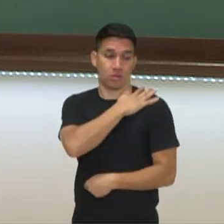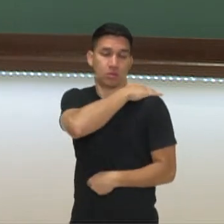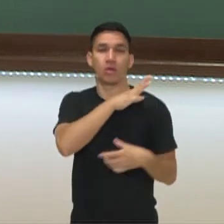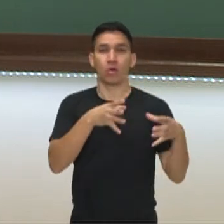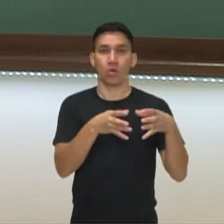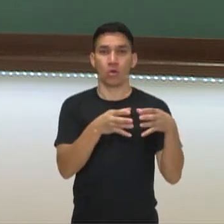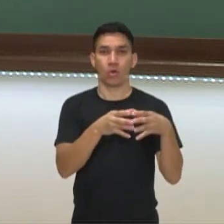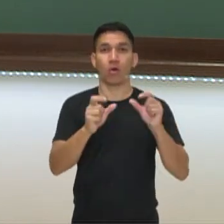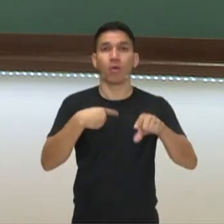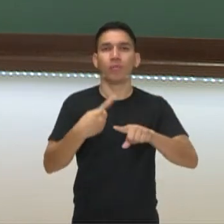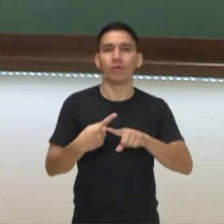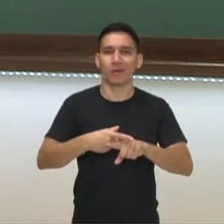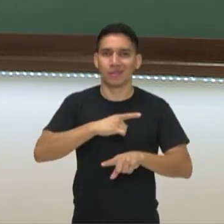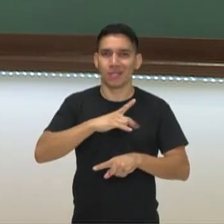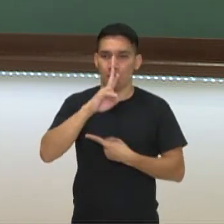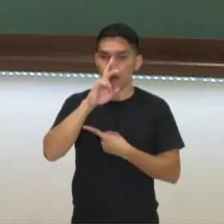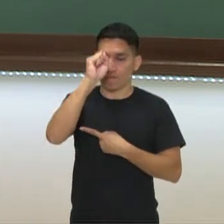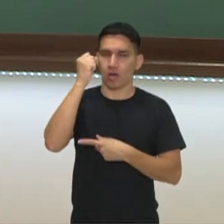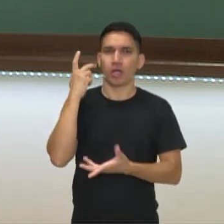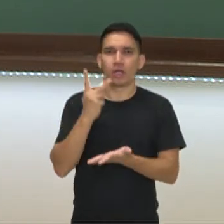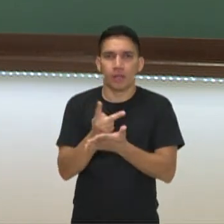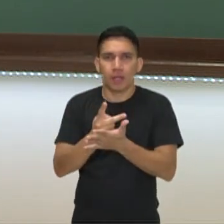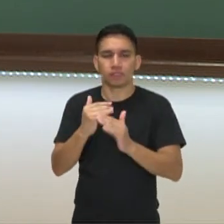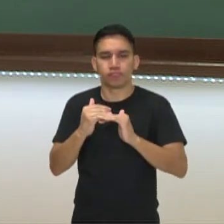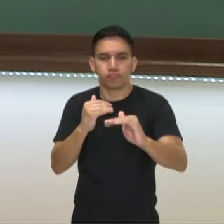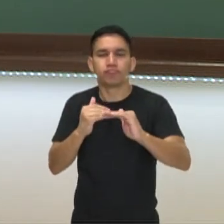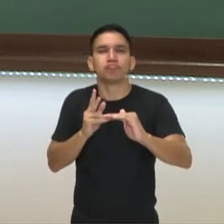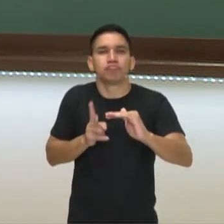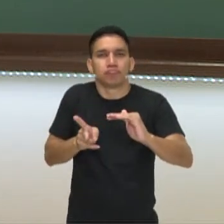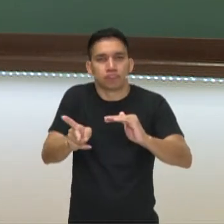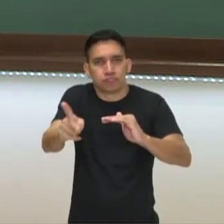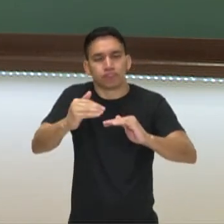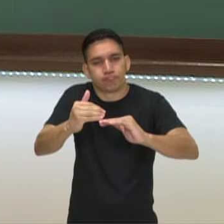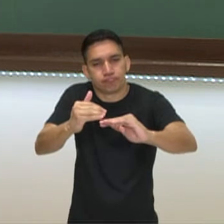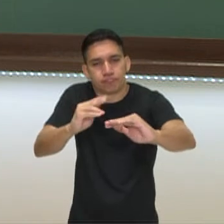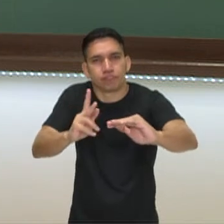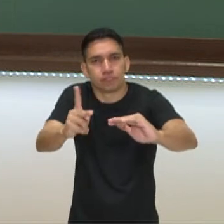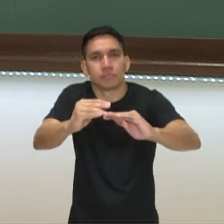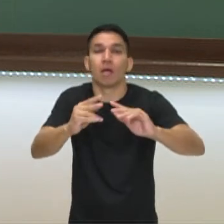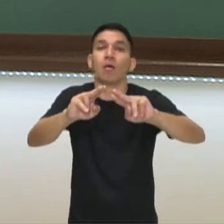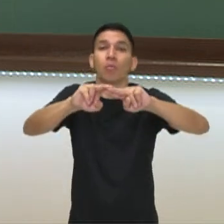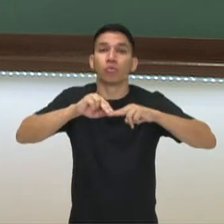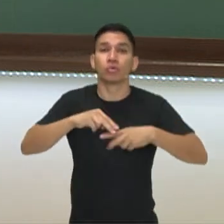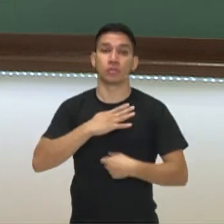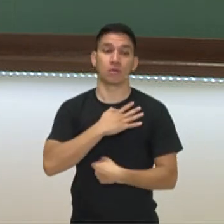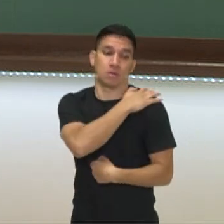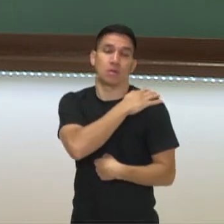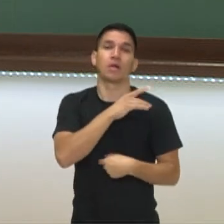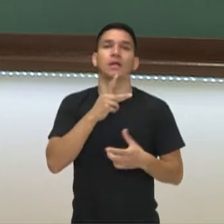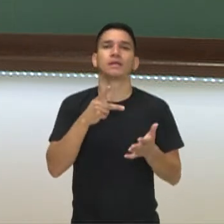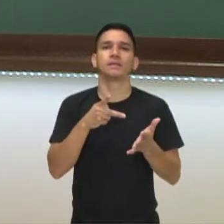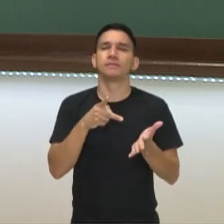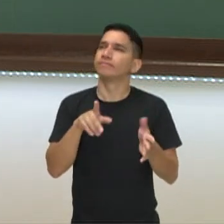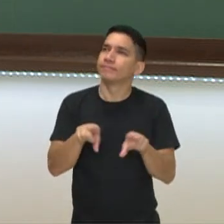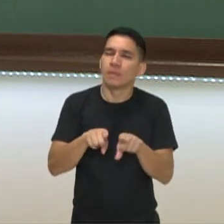porque há uma força que tenta manter essa ordem, né? Então o militarismo muitas vezes está ligado também com essa ideia